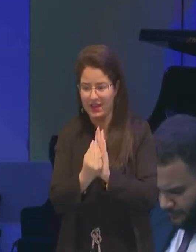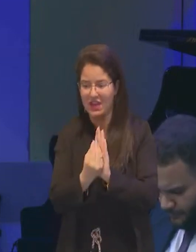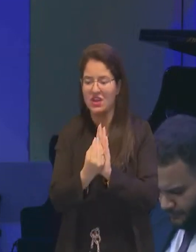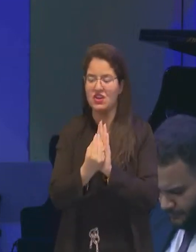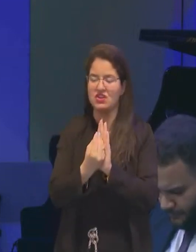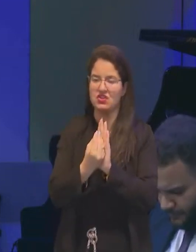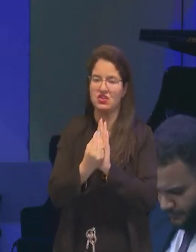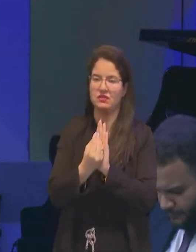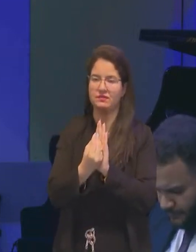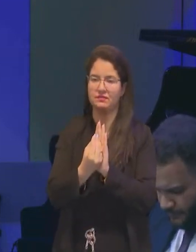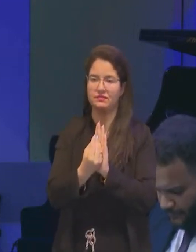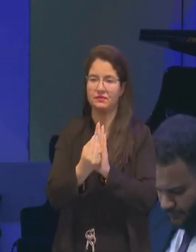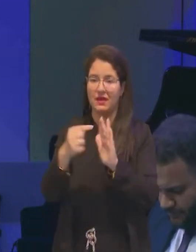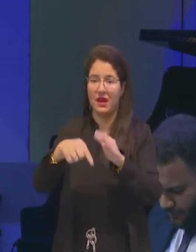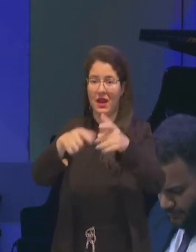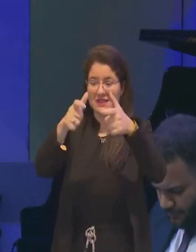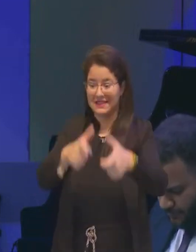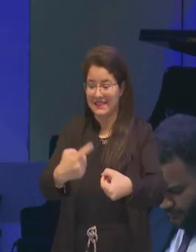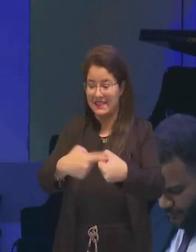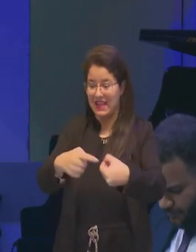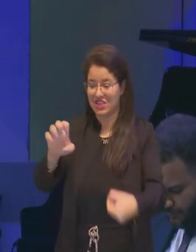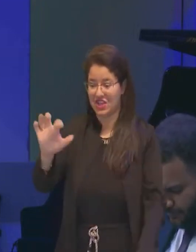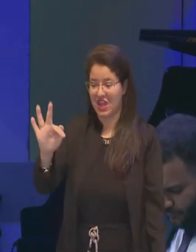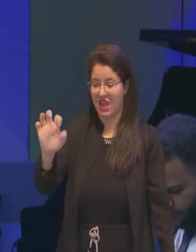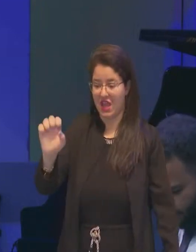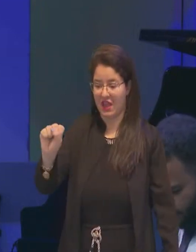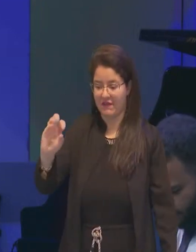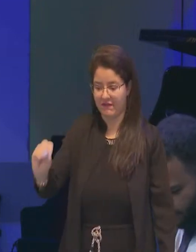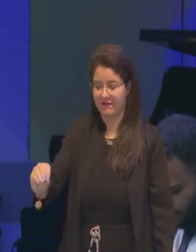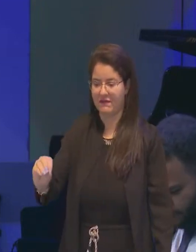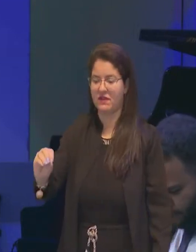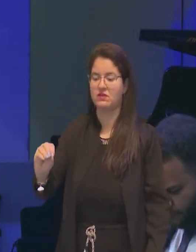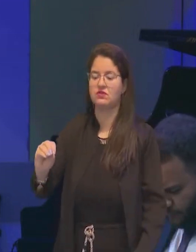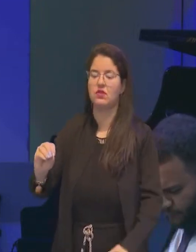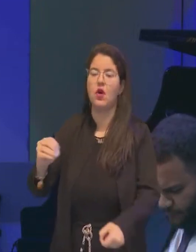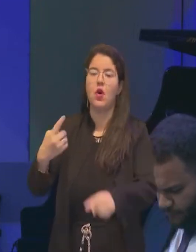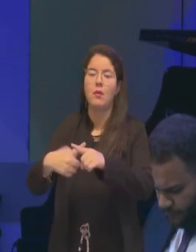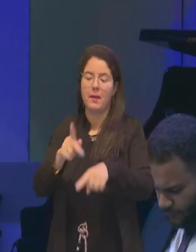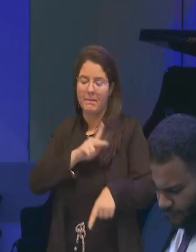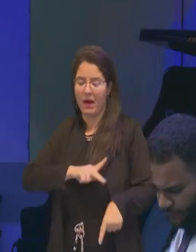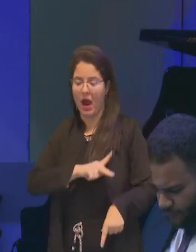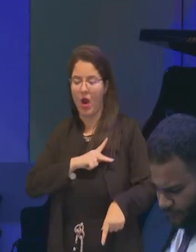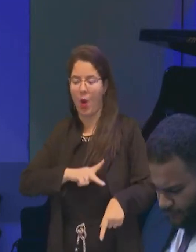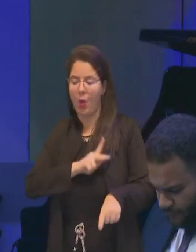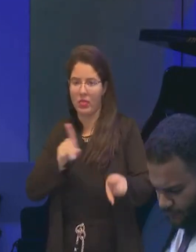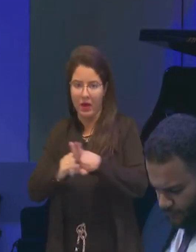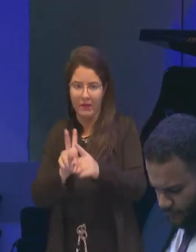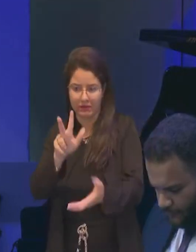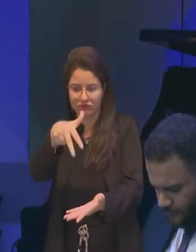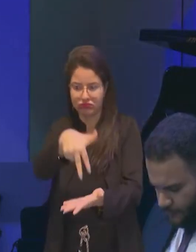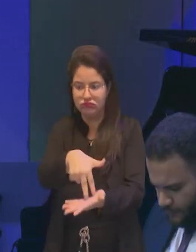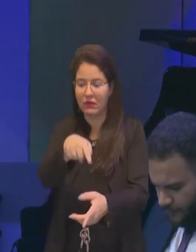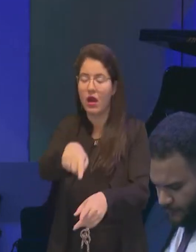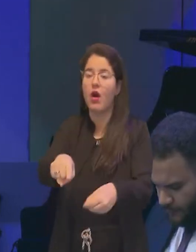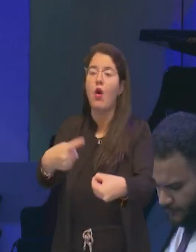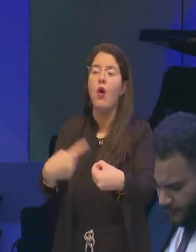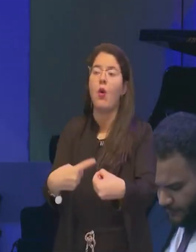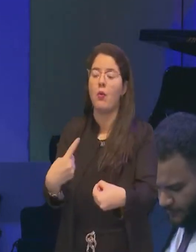plantada ali em Éfeso, por ocasião da passagem do apóstolo Paulo, uma